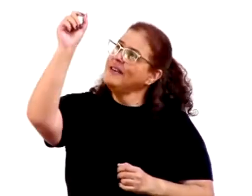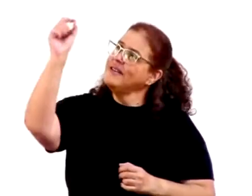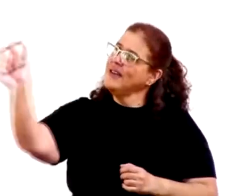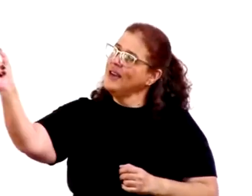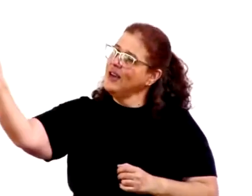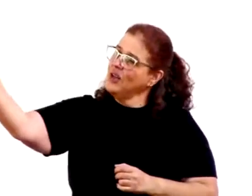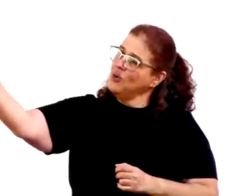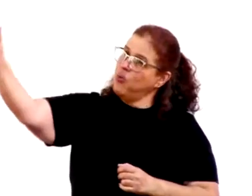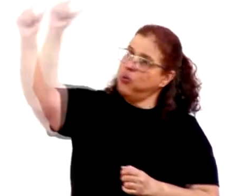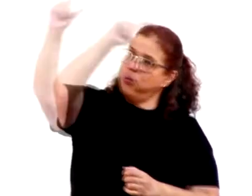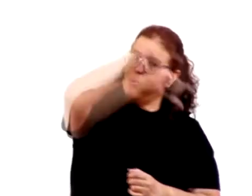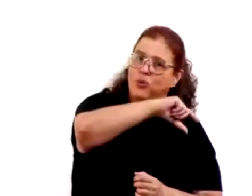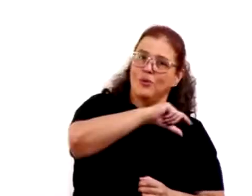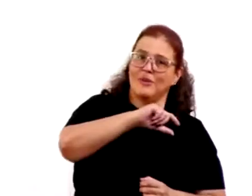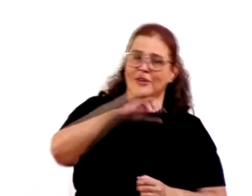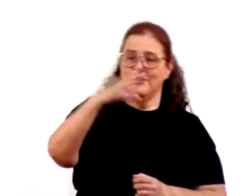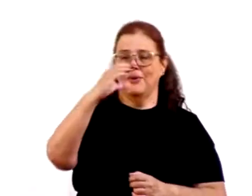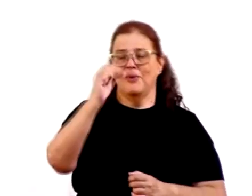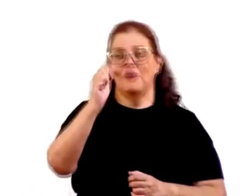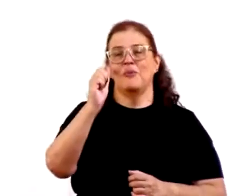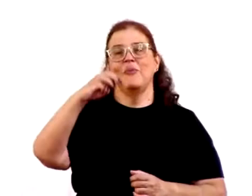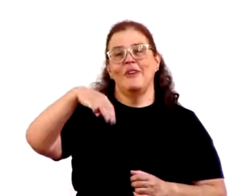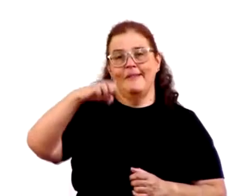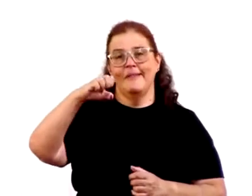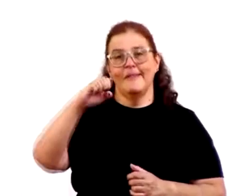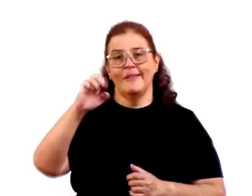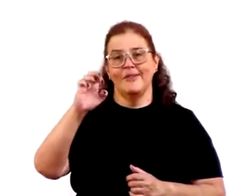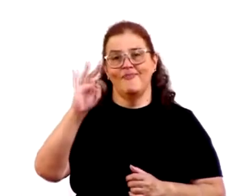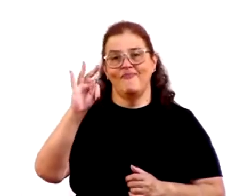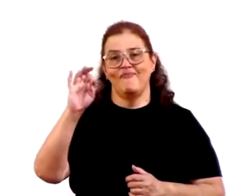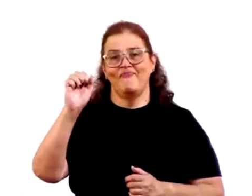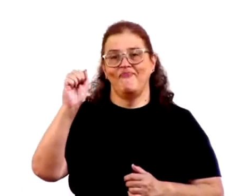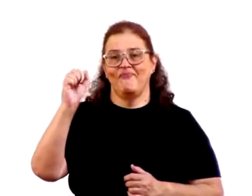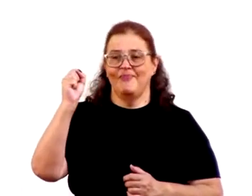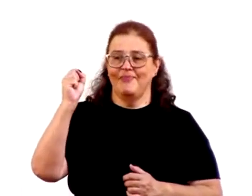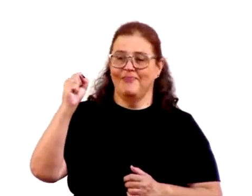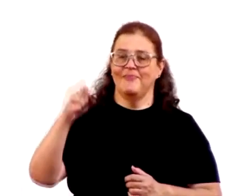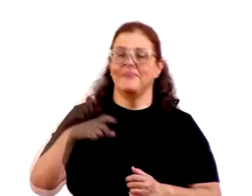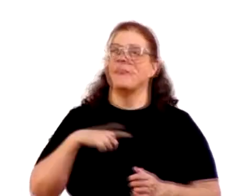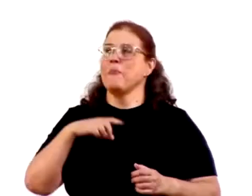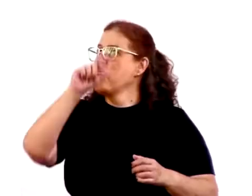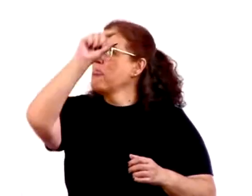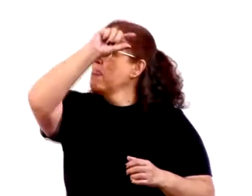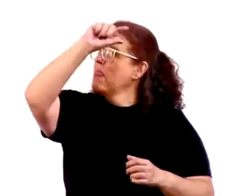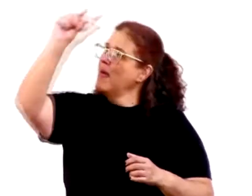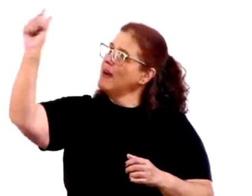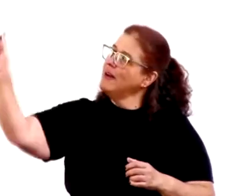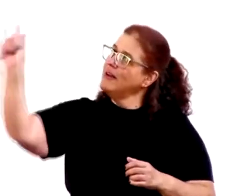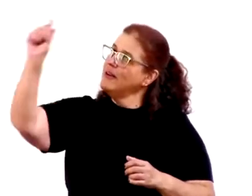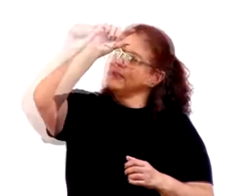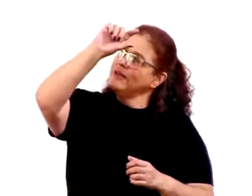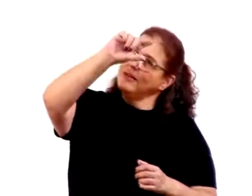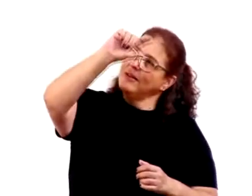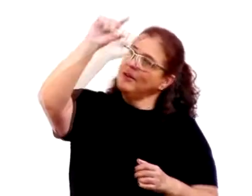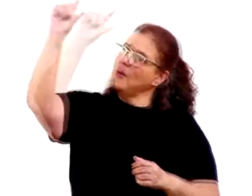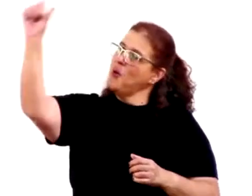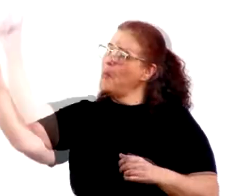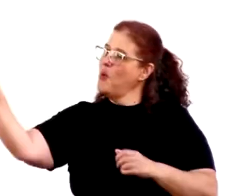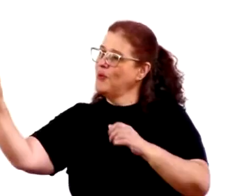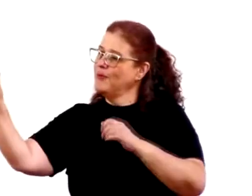galáxias que nós nem conseguimos entender, a gente só ouve falar, já estão dando números para